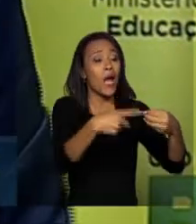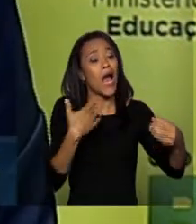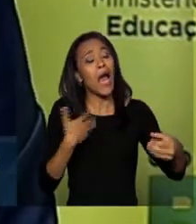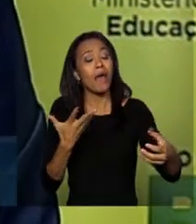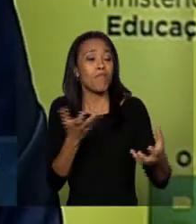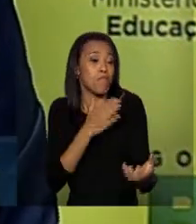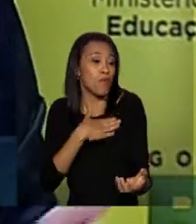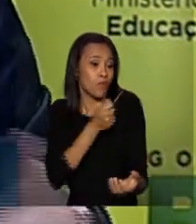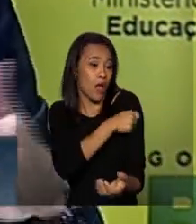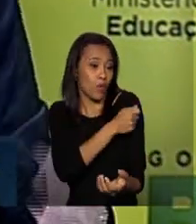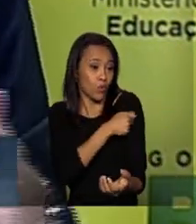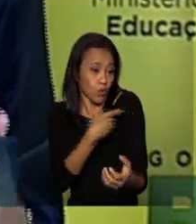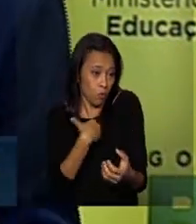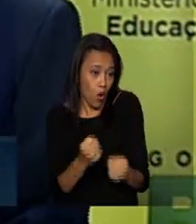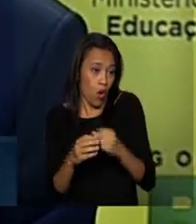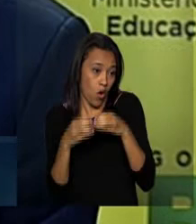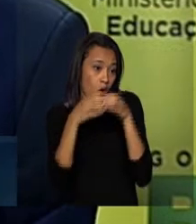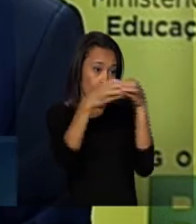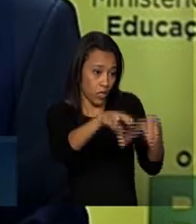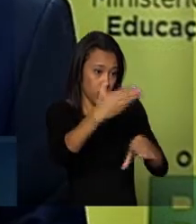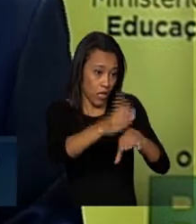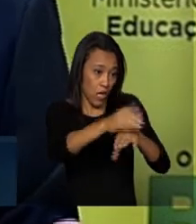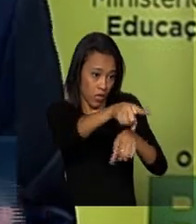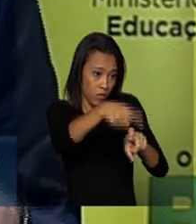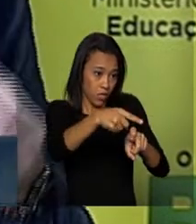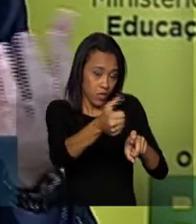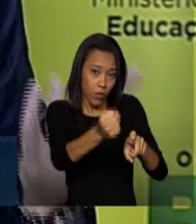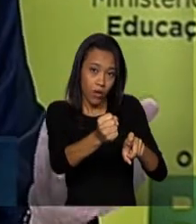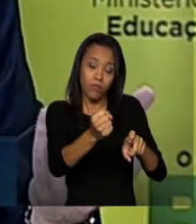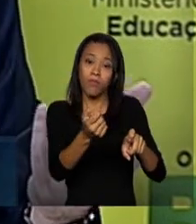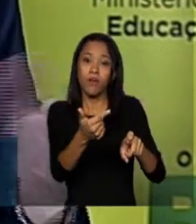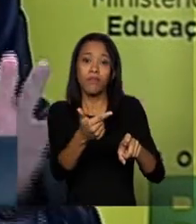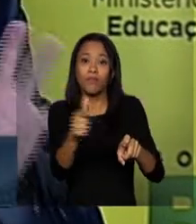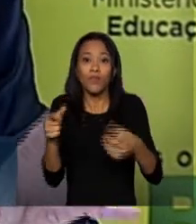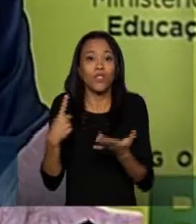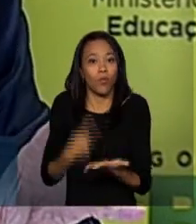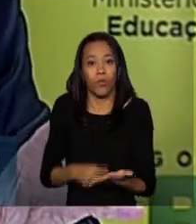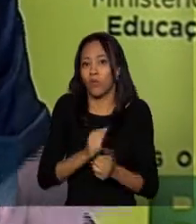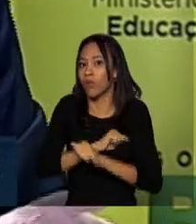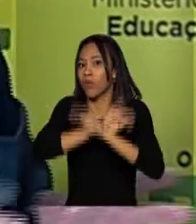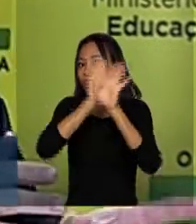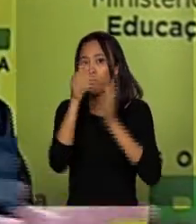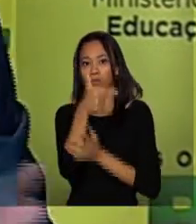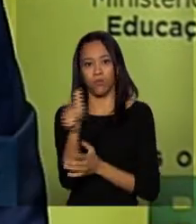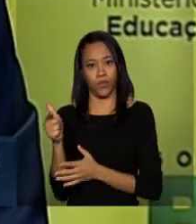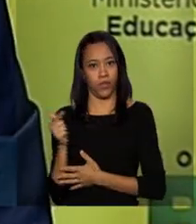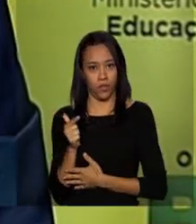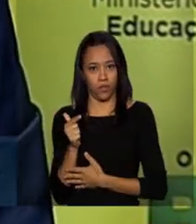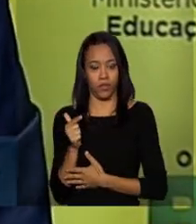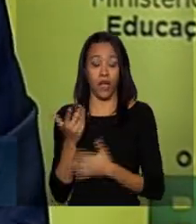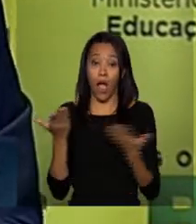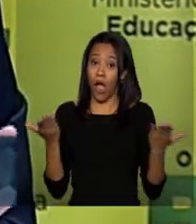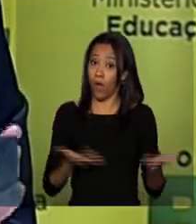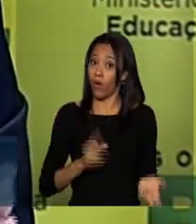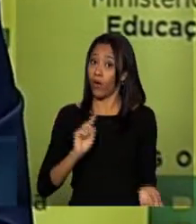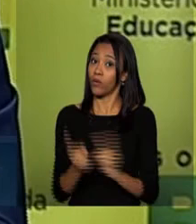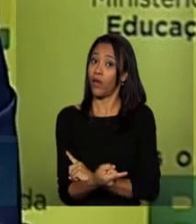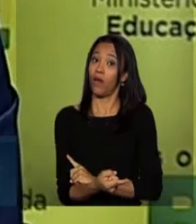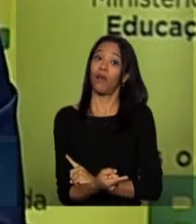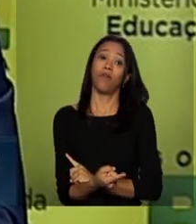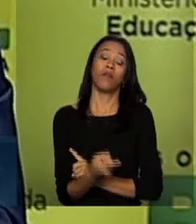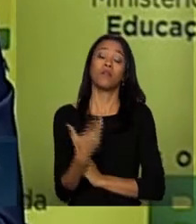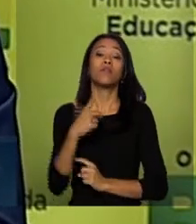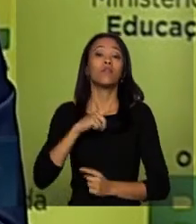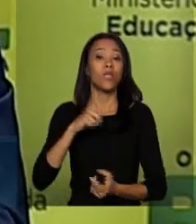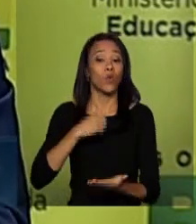alunos para cá. Mas sem uma regra clara de compromissos. Agora não. Inclusive, se estabelece um negócio chamado